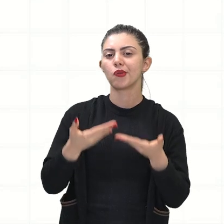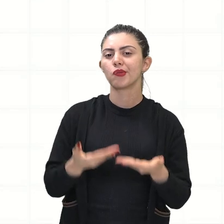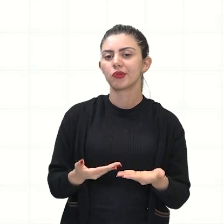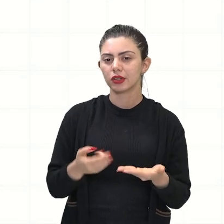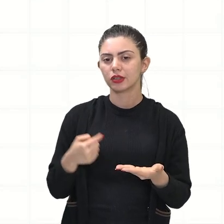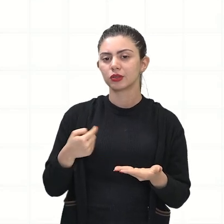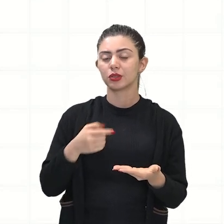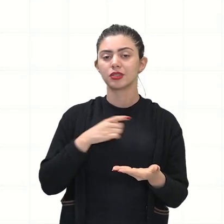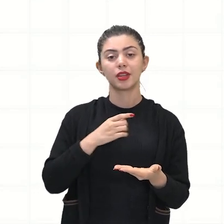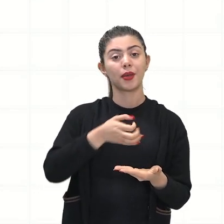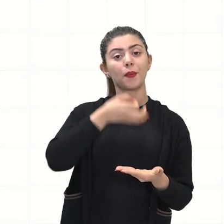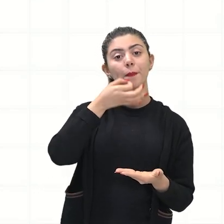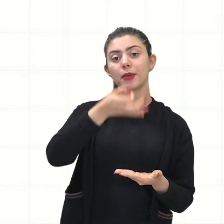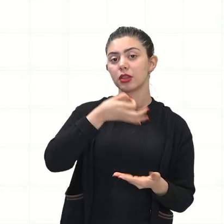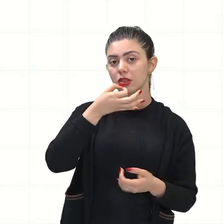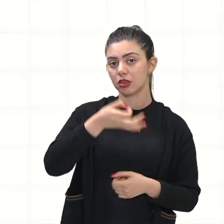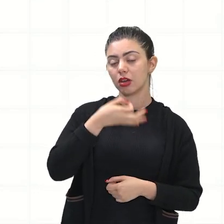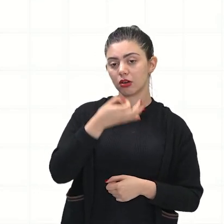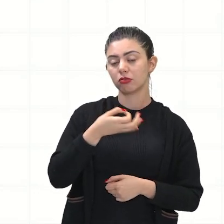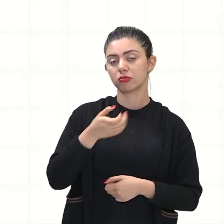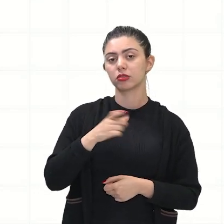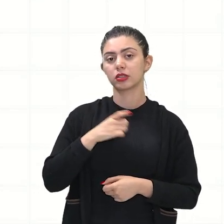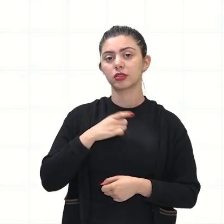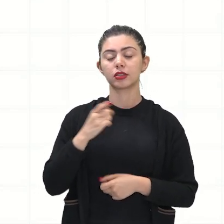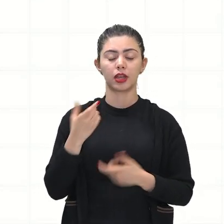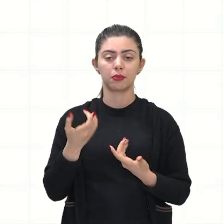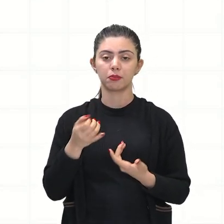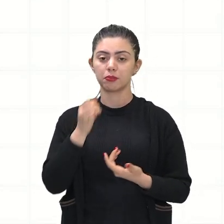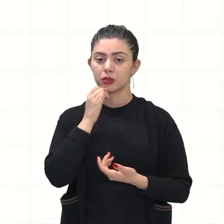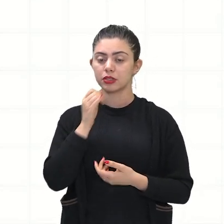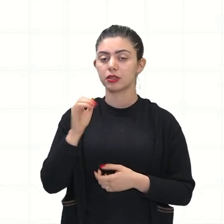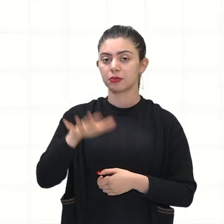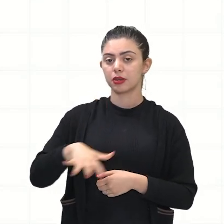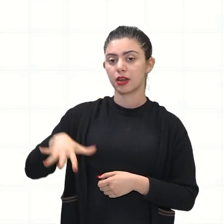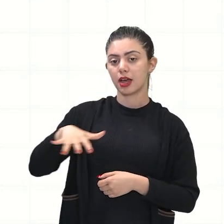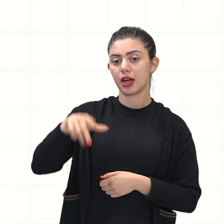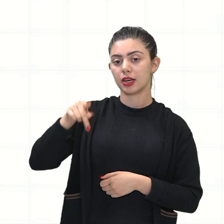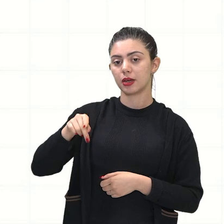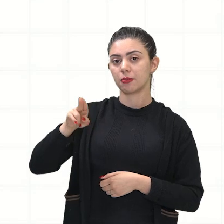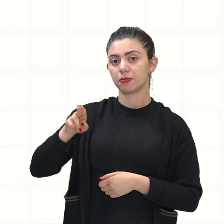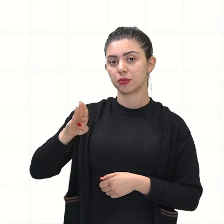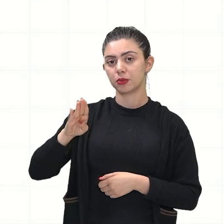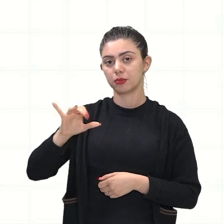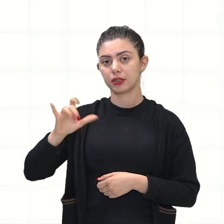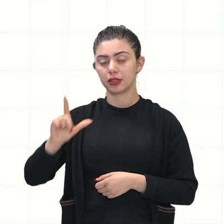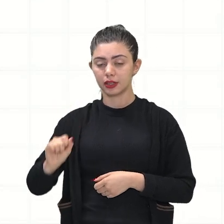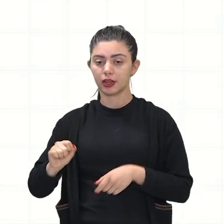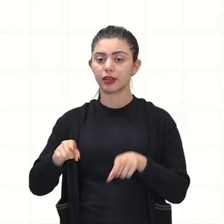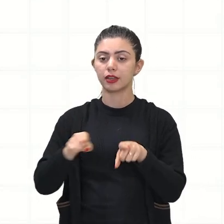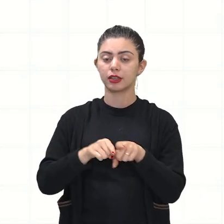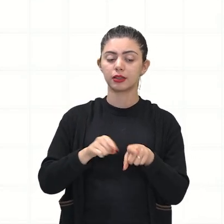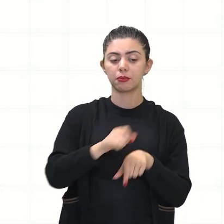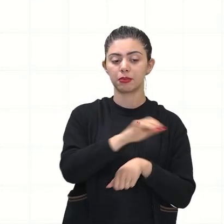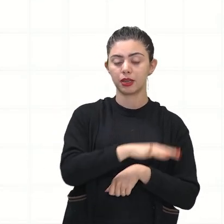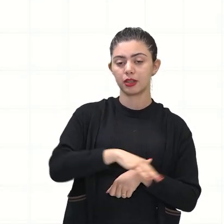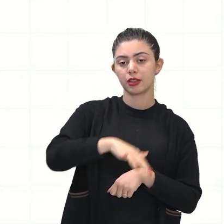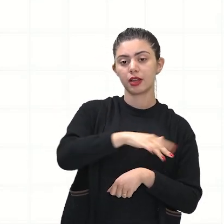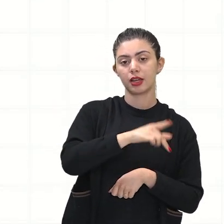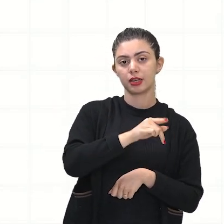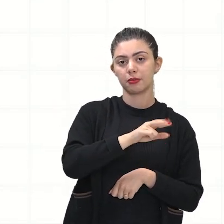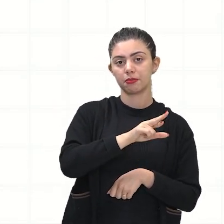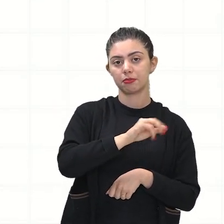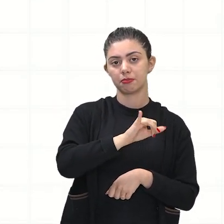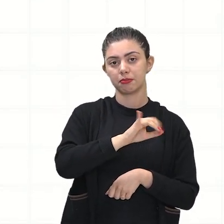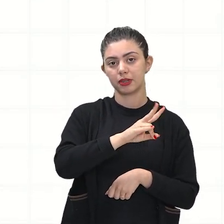nos posicionarmos na esfera pública, mas também a nos posicionarmos dentro da nossa esfera